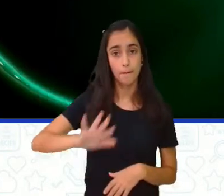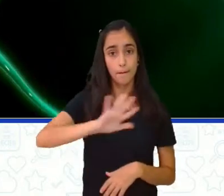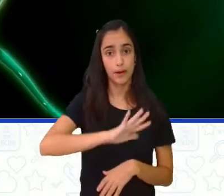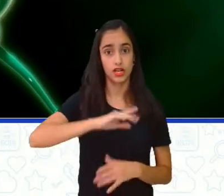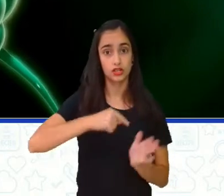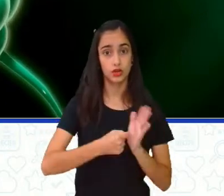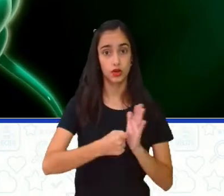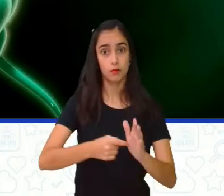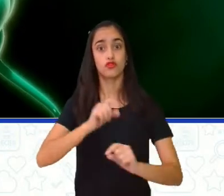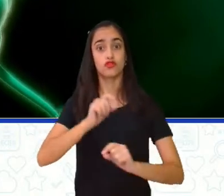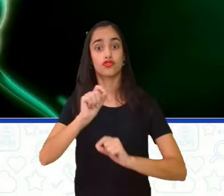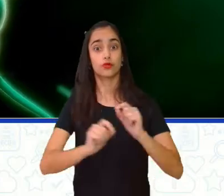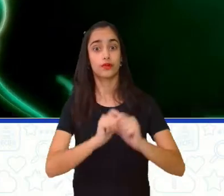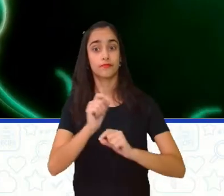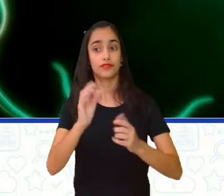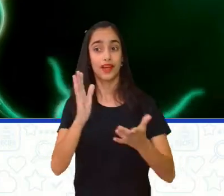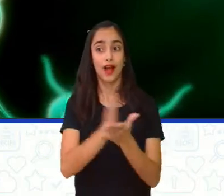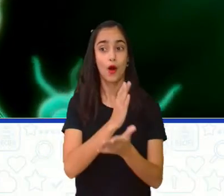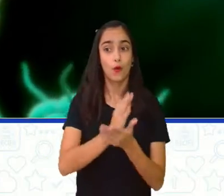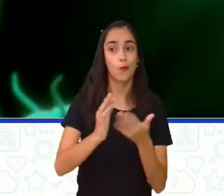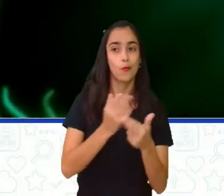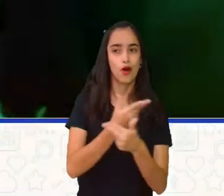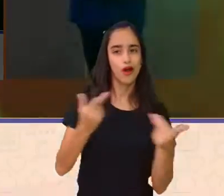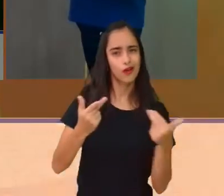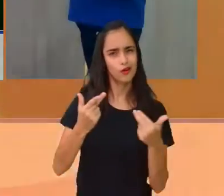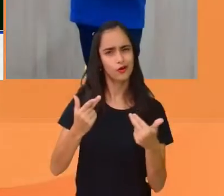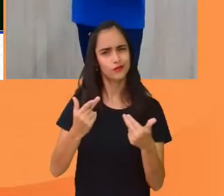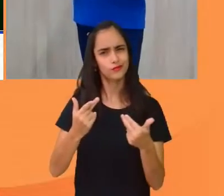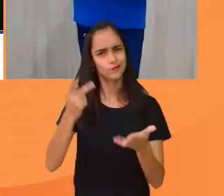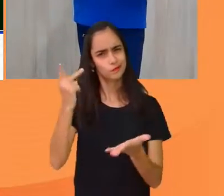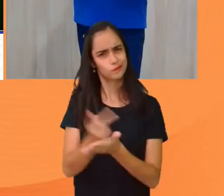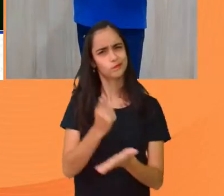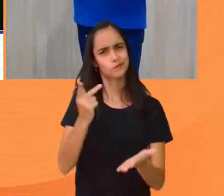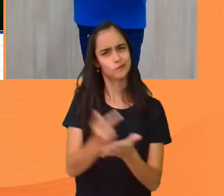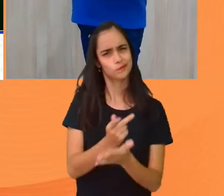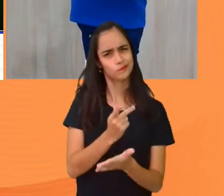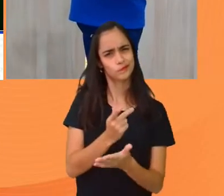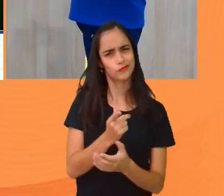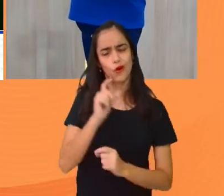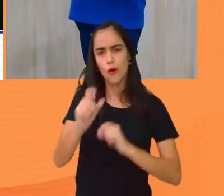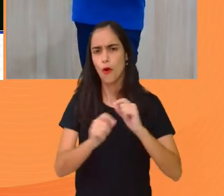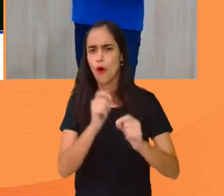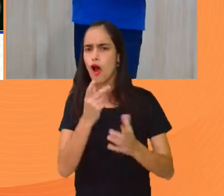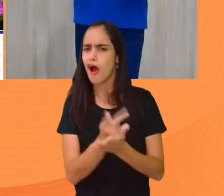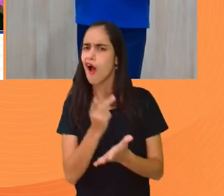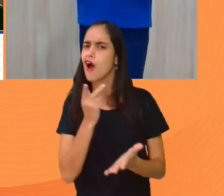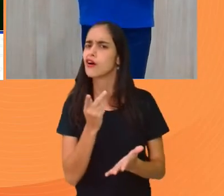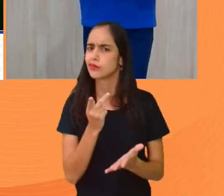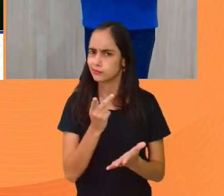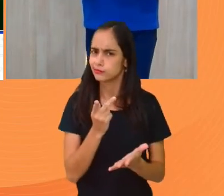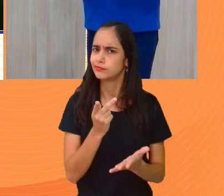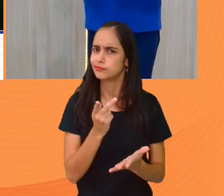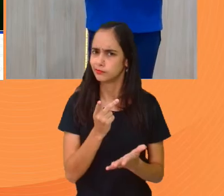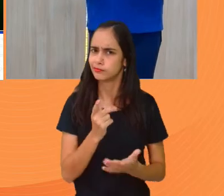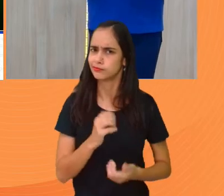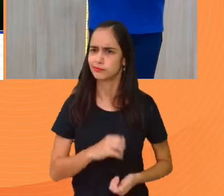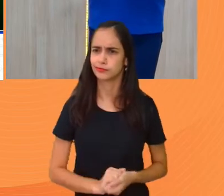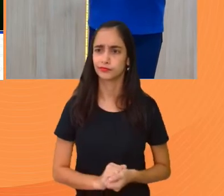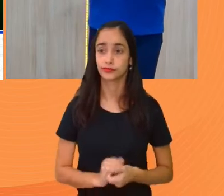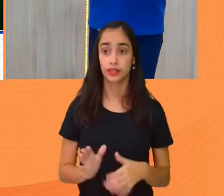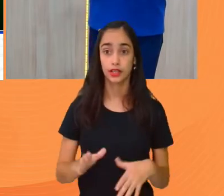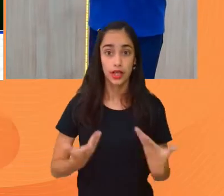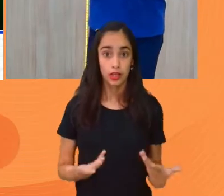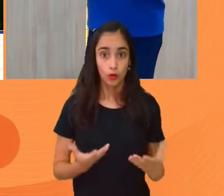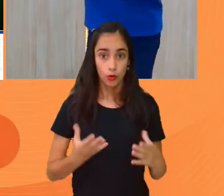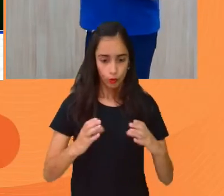Então, essa imagem vermelhinha seria um invasor. E o que é que vai acontecer? O anticorpo ele vai englobar. Quando